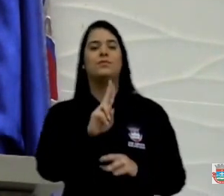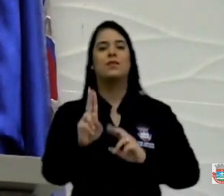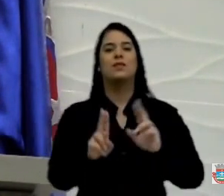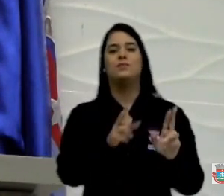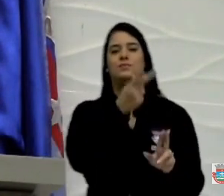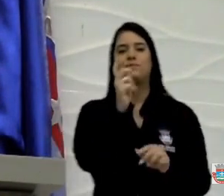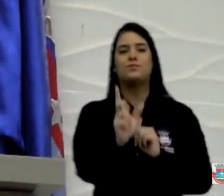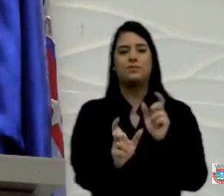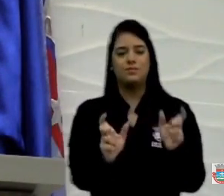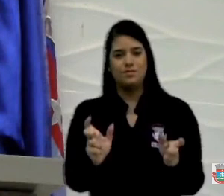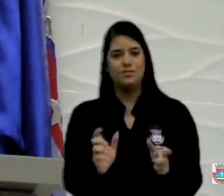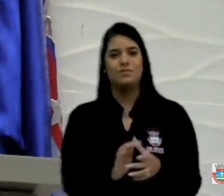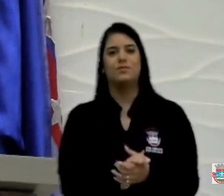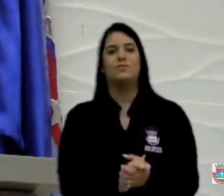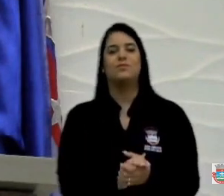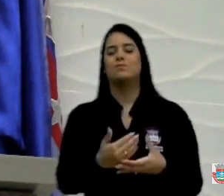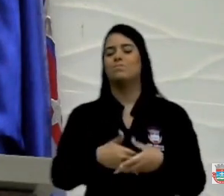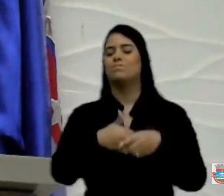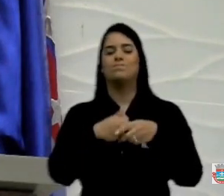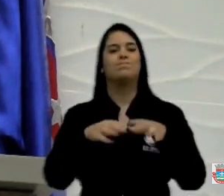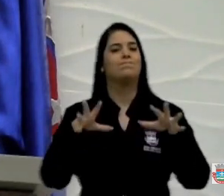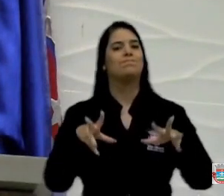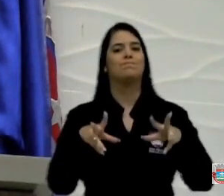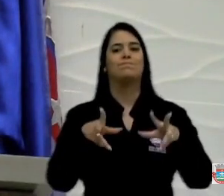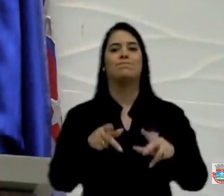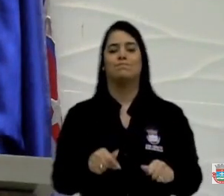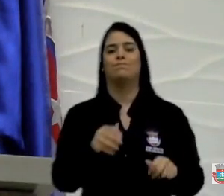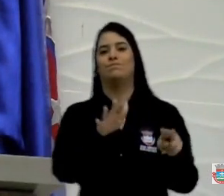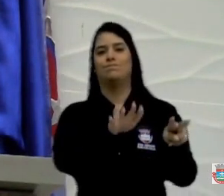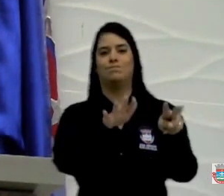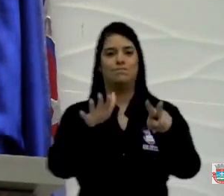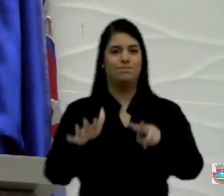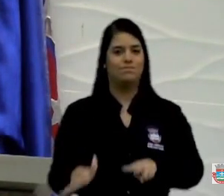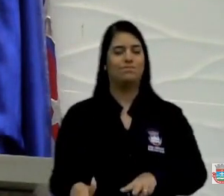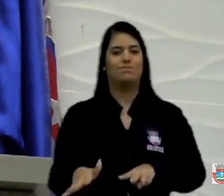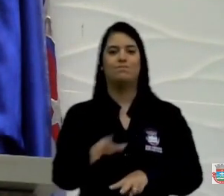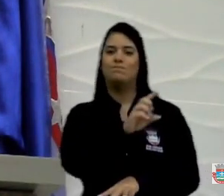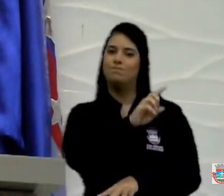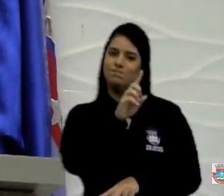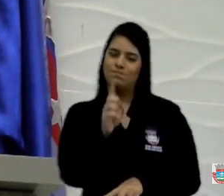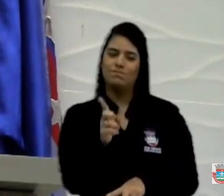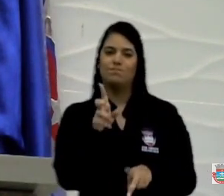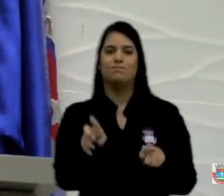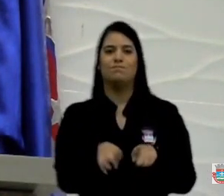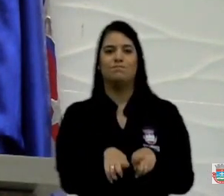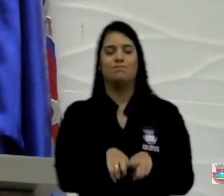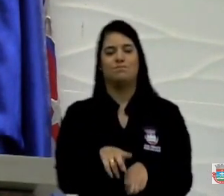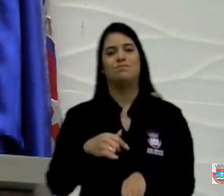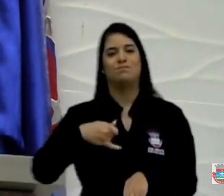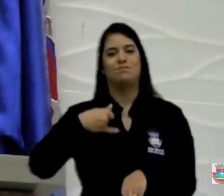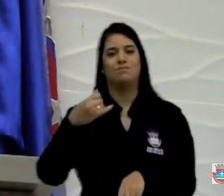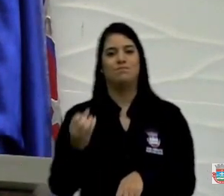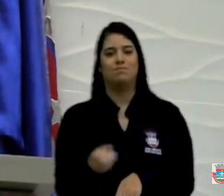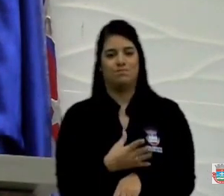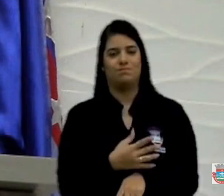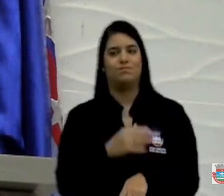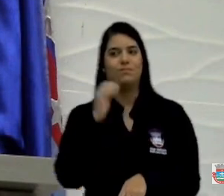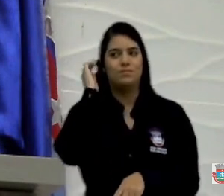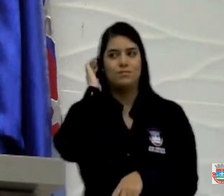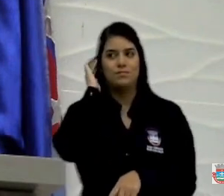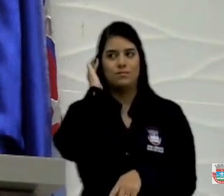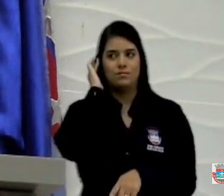aniversariantes citados, quero também cumprimentar todos os demais da semana, do dia, que estão completando idade nova e irão